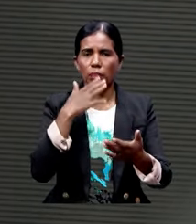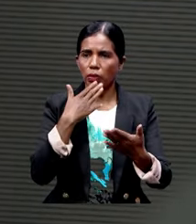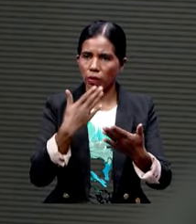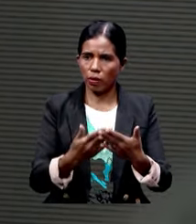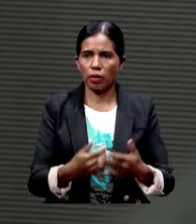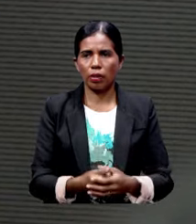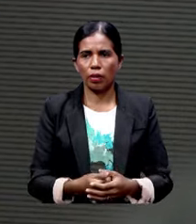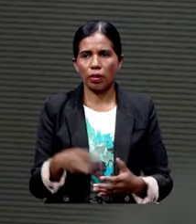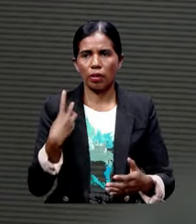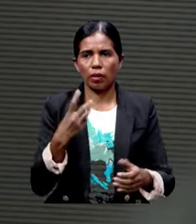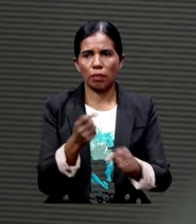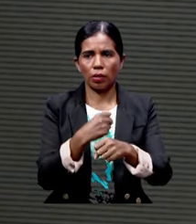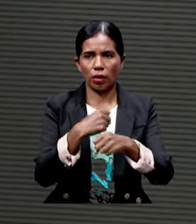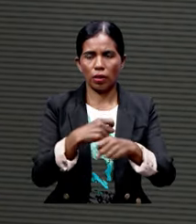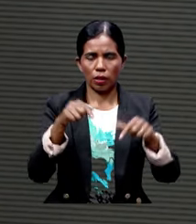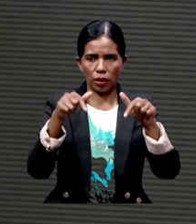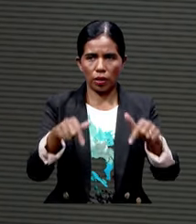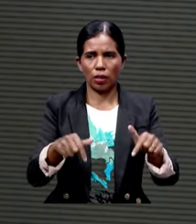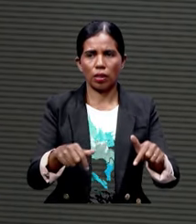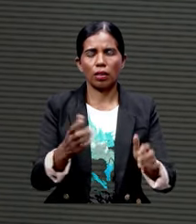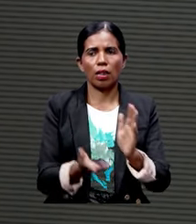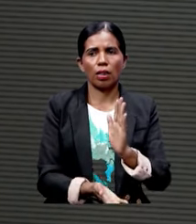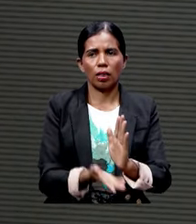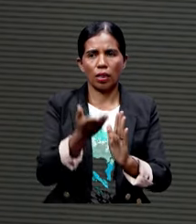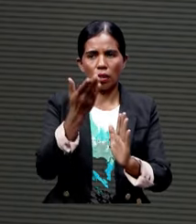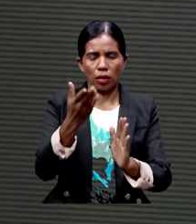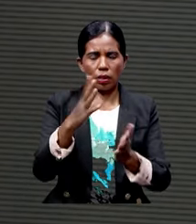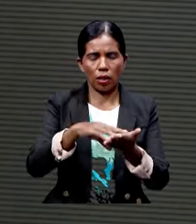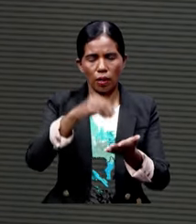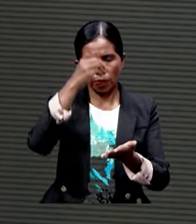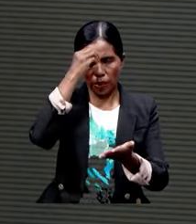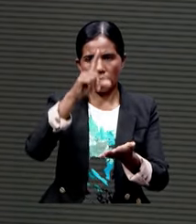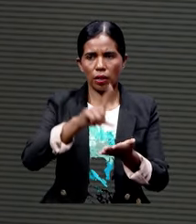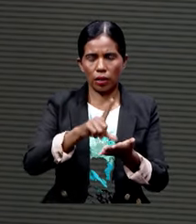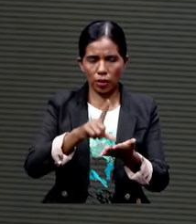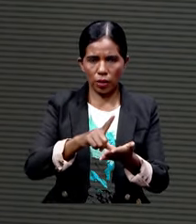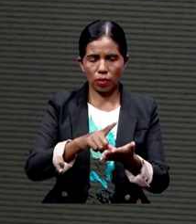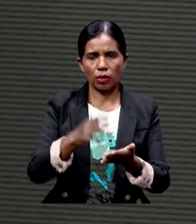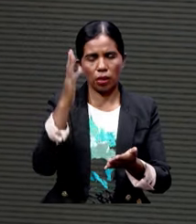E também há o crítico de e também há a passar lição para o polícia.